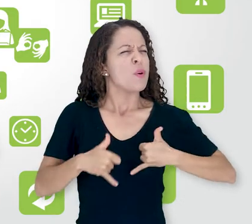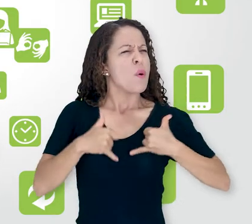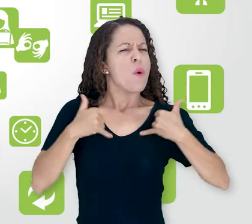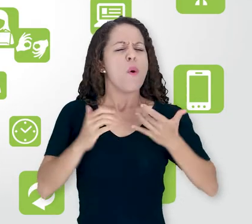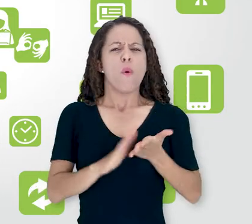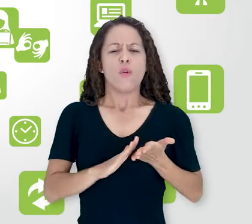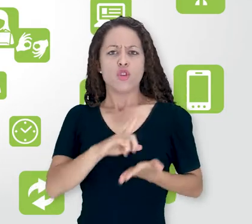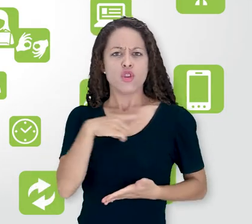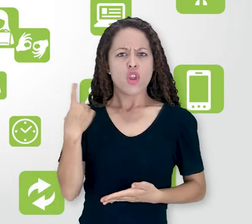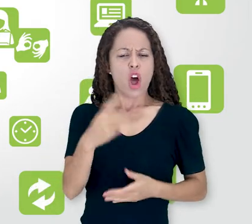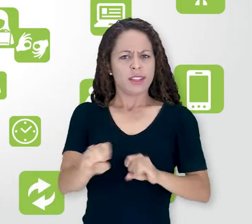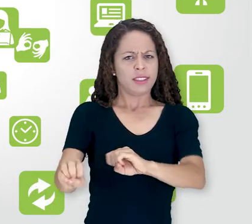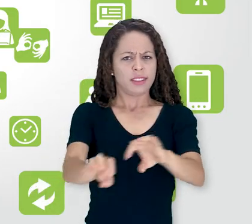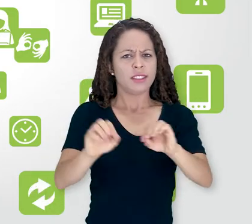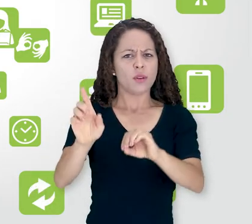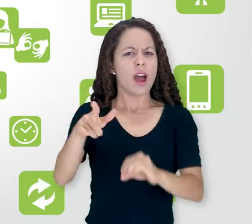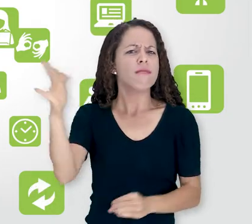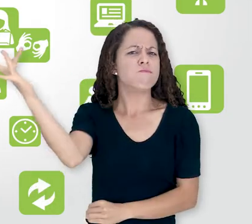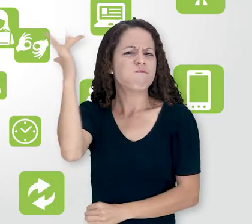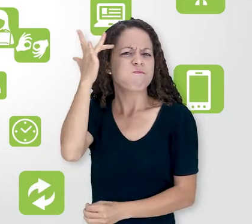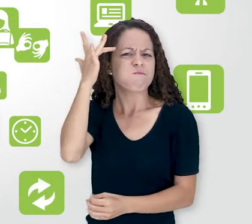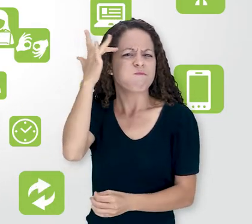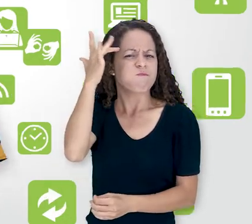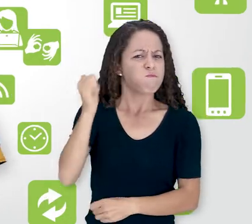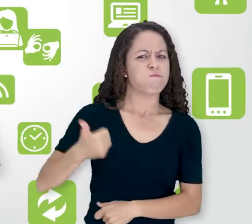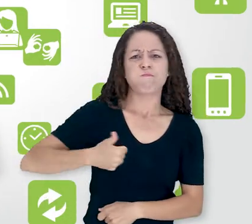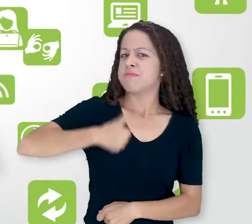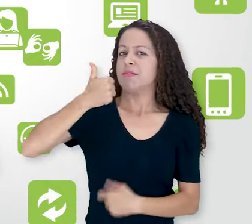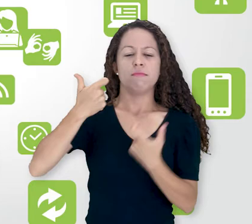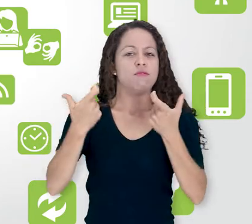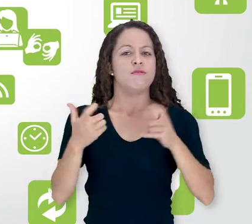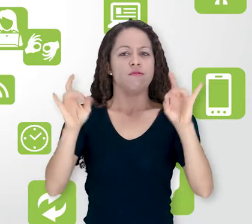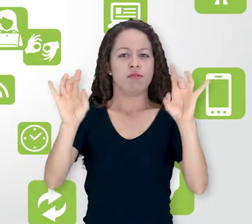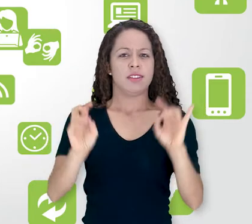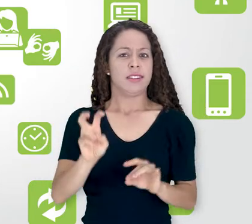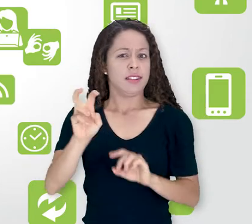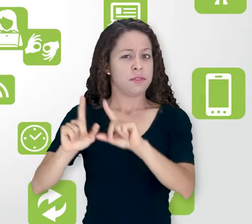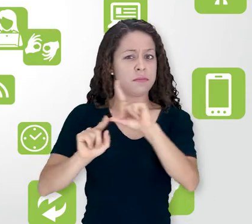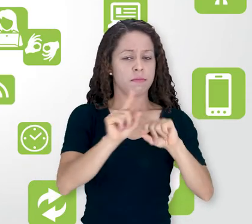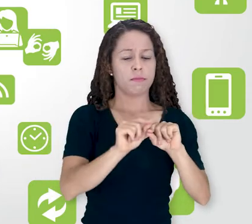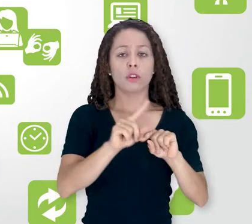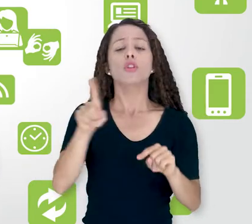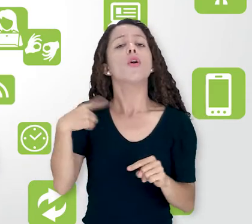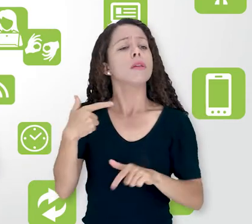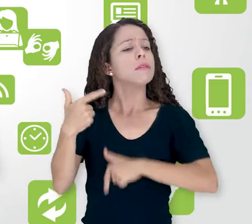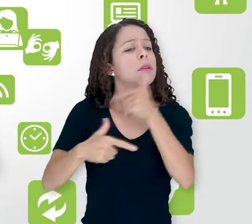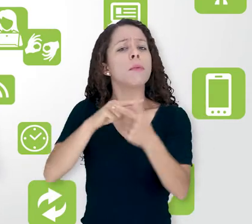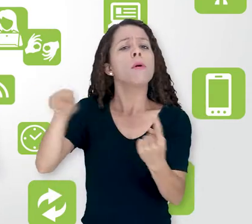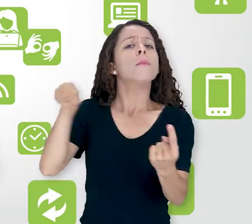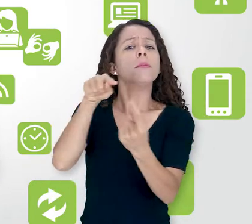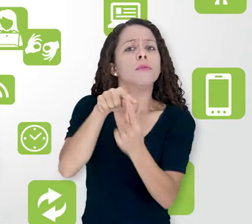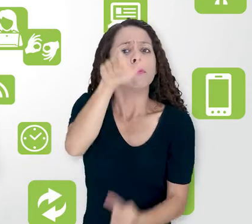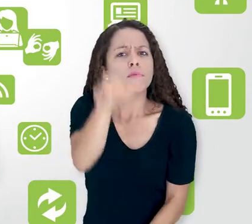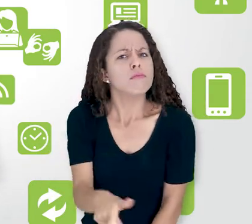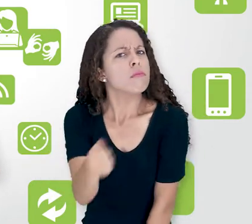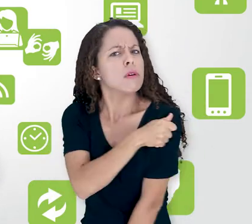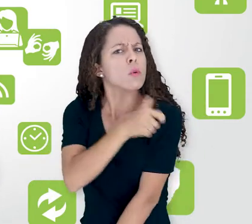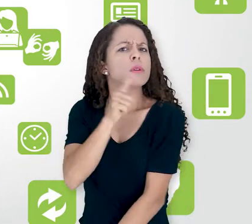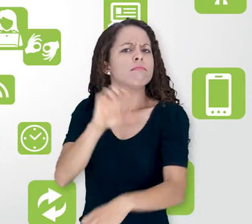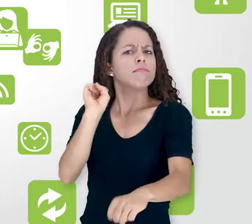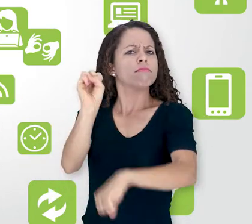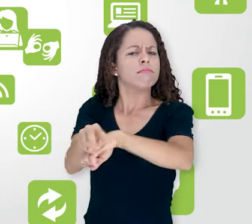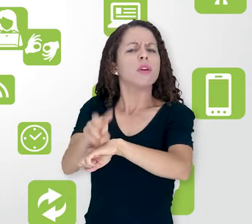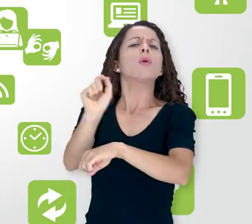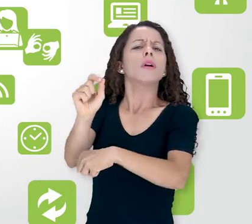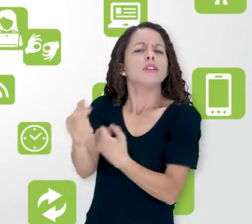em dizer que somos e temos uma educação 5 estrelas. Vale ressaltar que todo o nosso trabalho é voltado para que você, estudante,